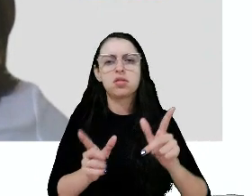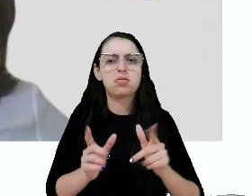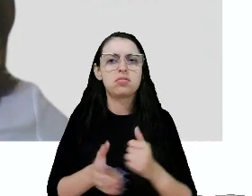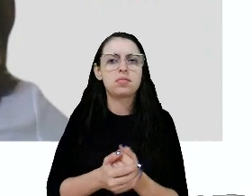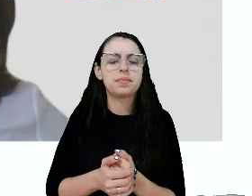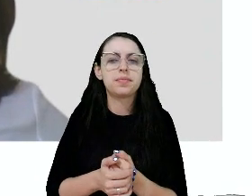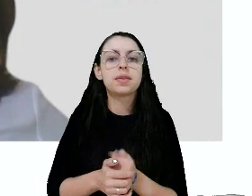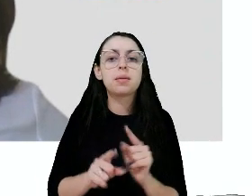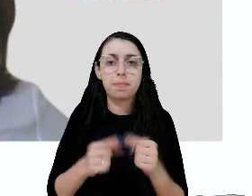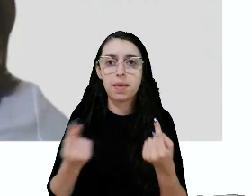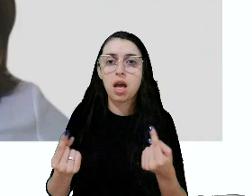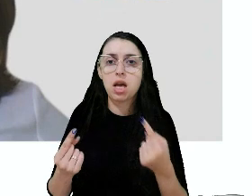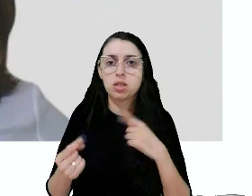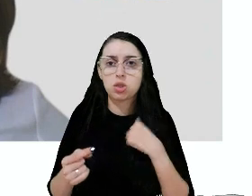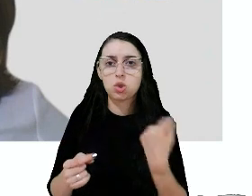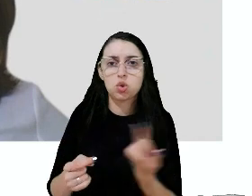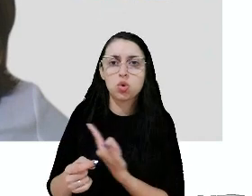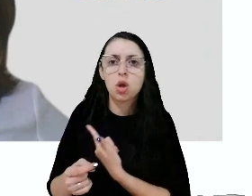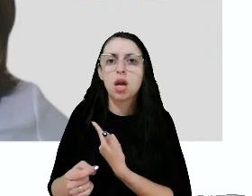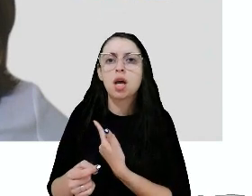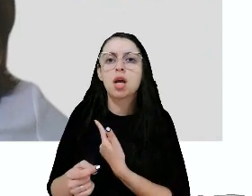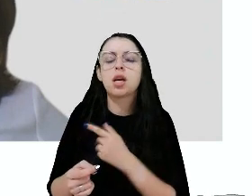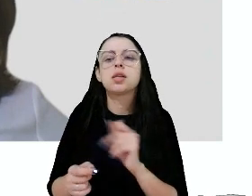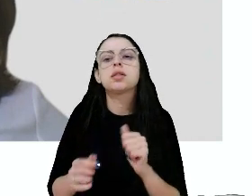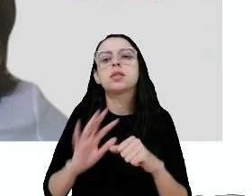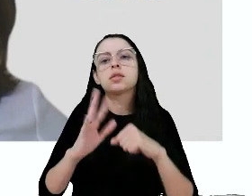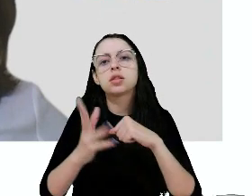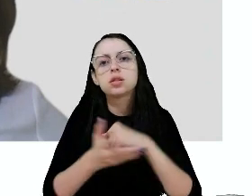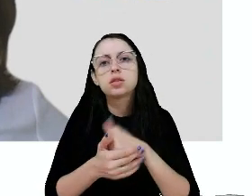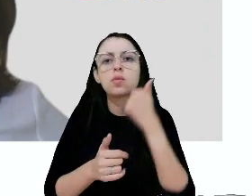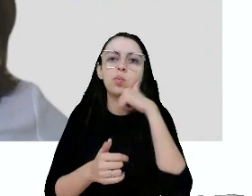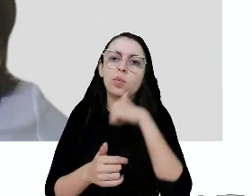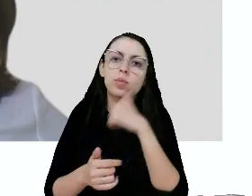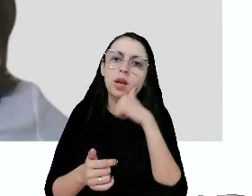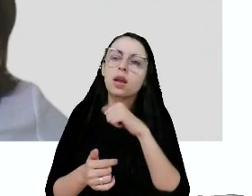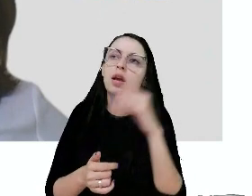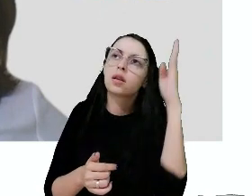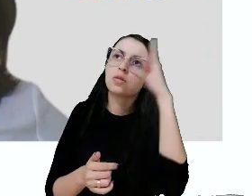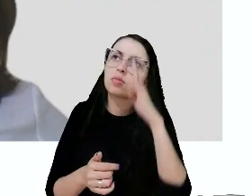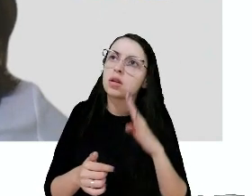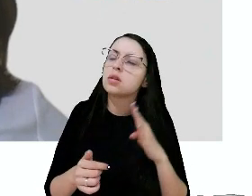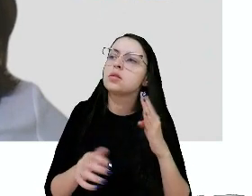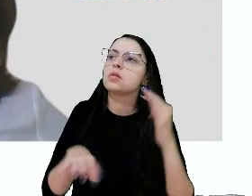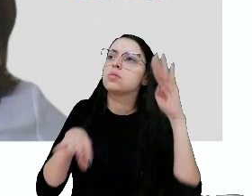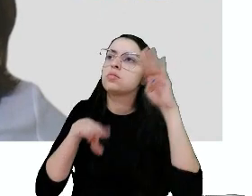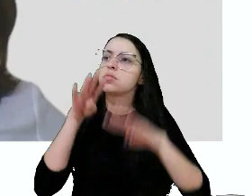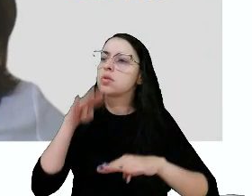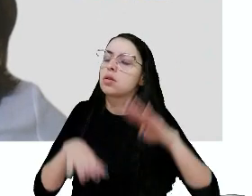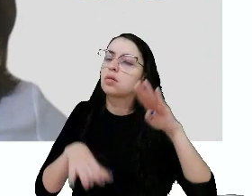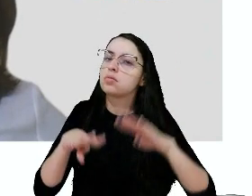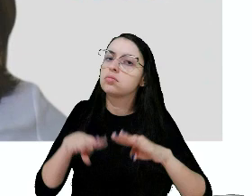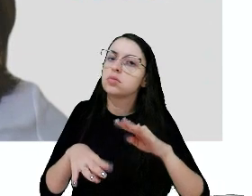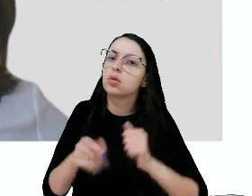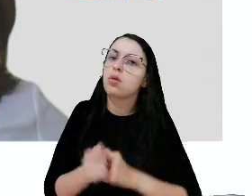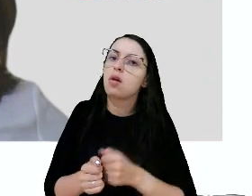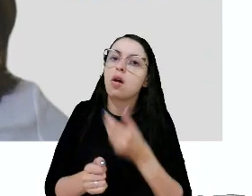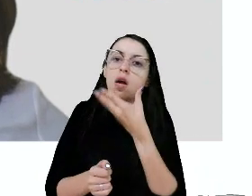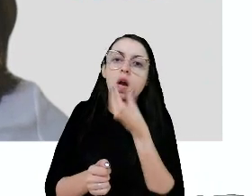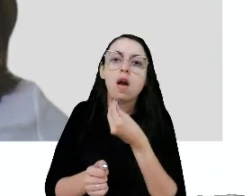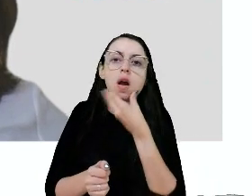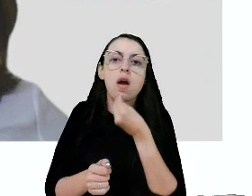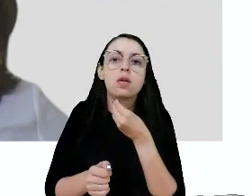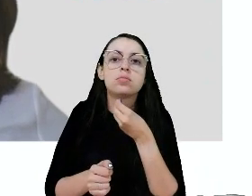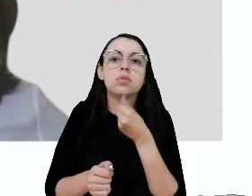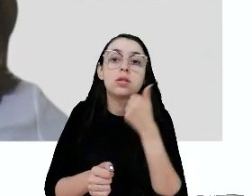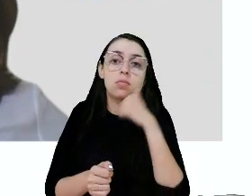nesse momento, né? Mas nós mulheres nessa pandemia, neste Brasil desigual, em que